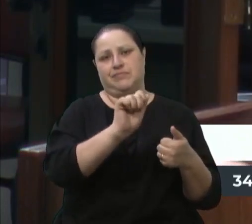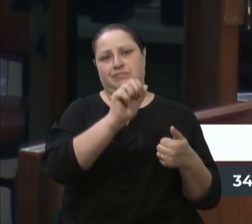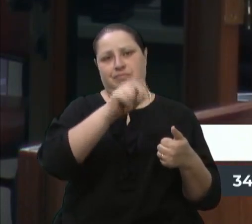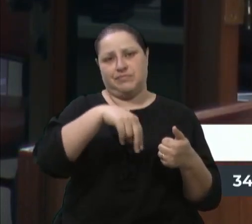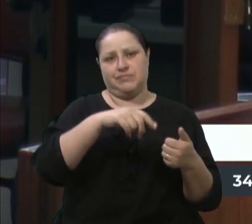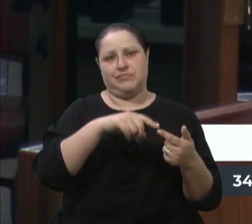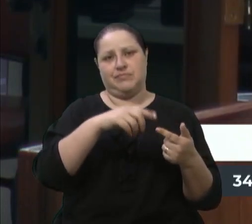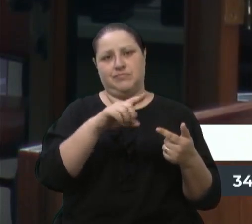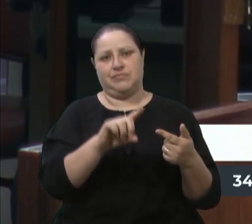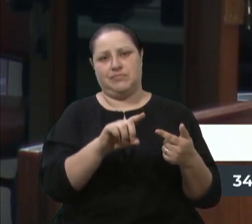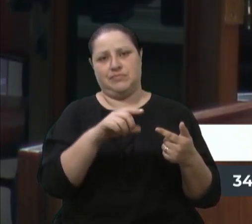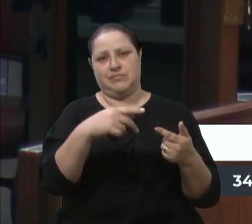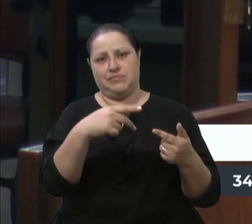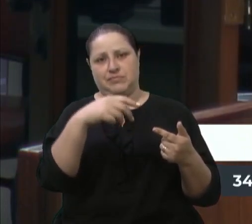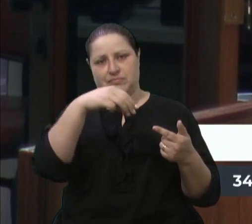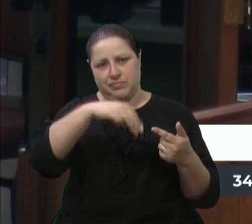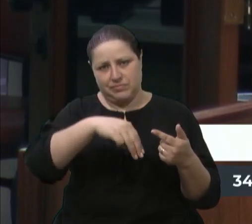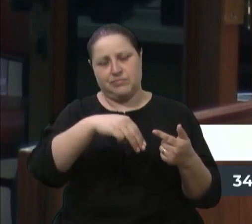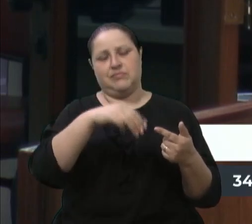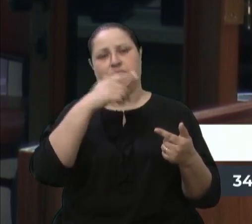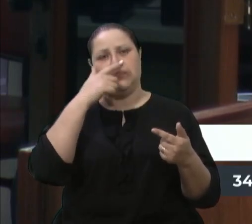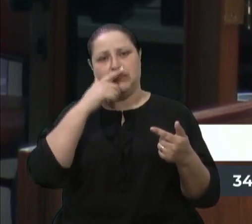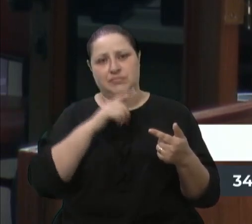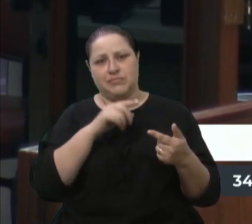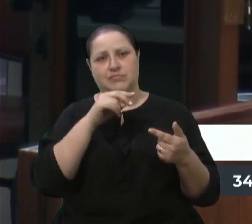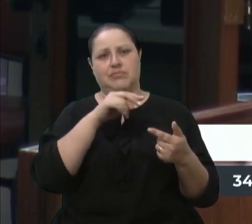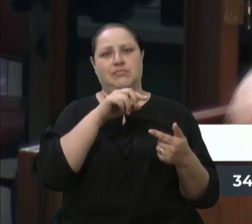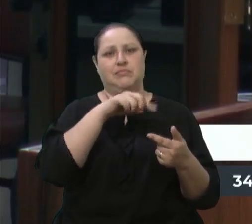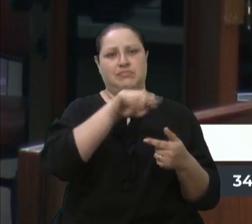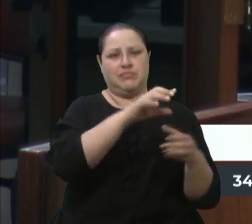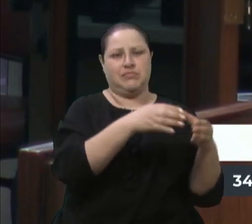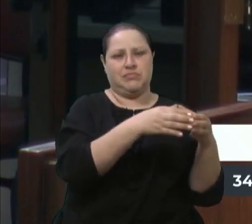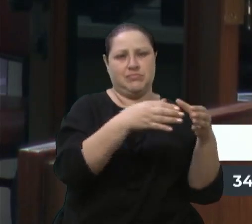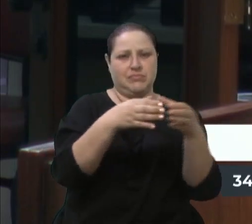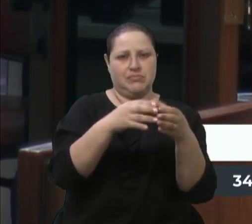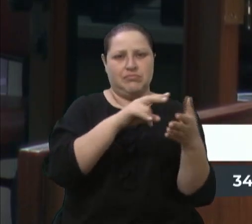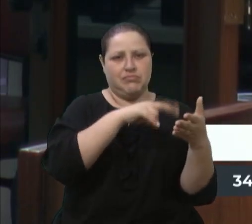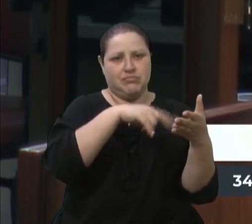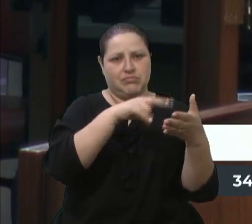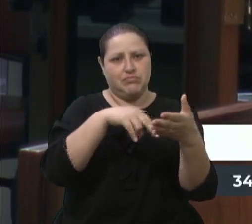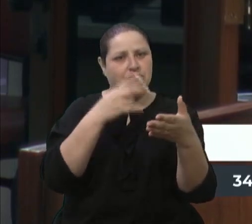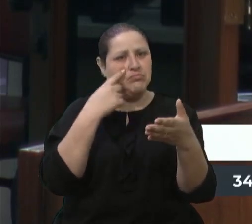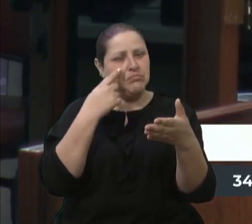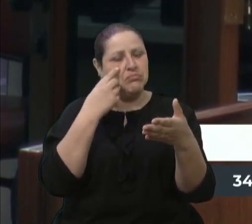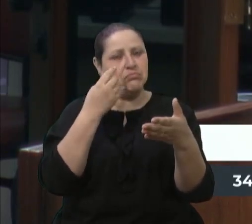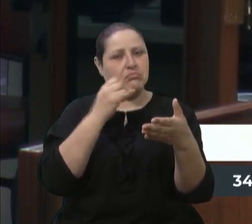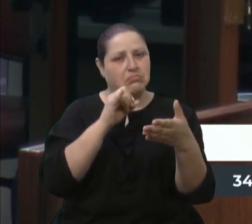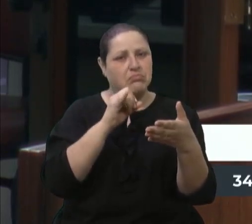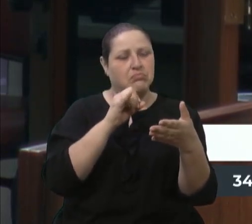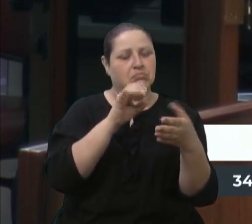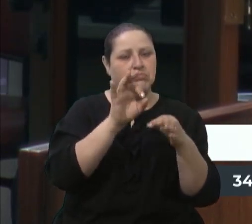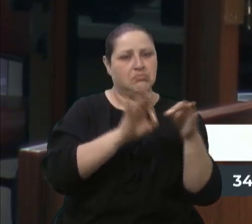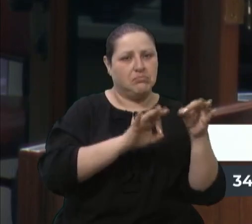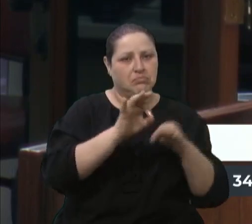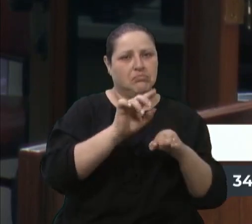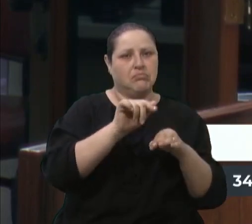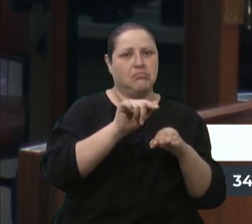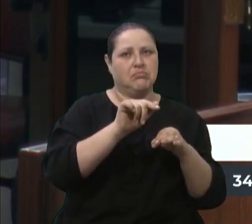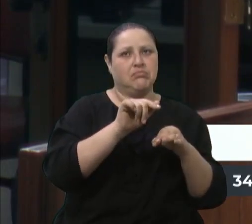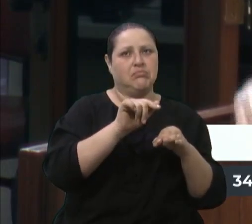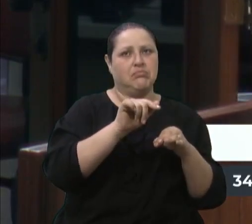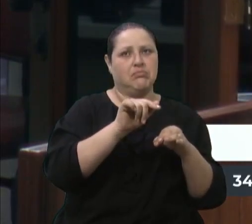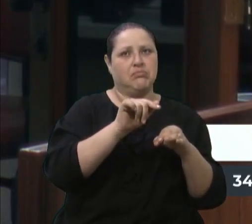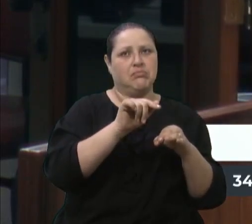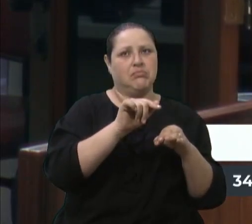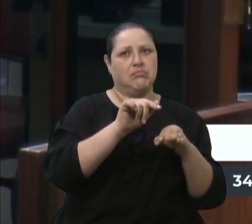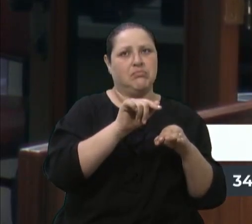nossos projetos sejam constitucionais ou inconstitucionais. Muitas vezes a gente faz uma cópia de um ótimo